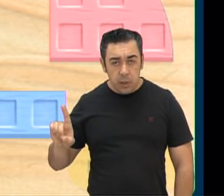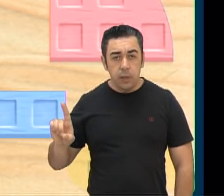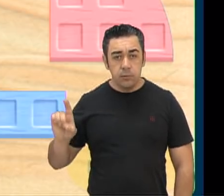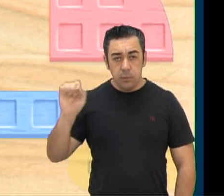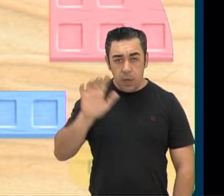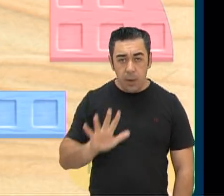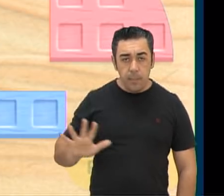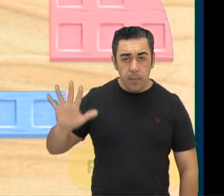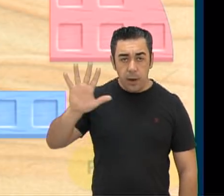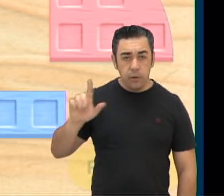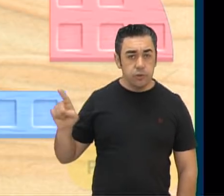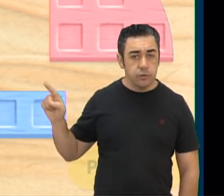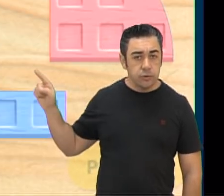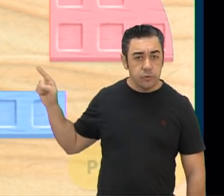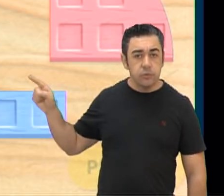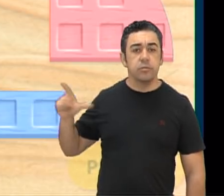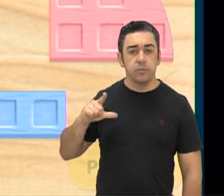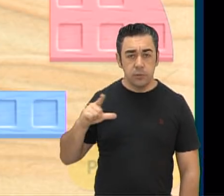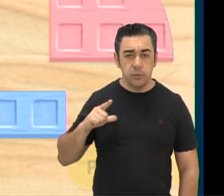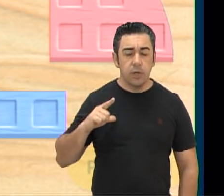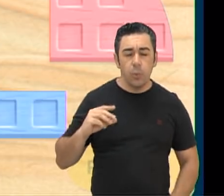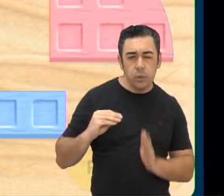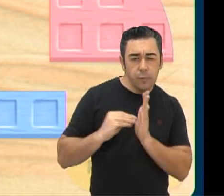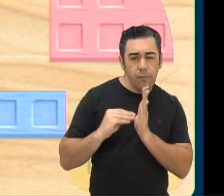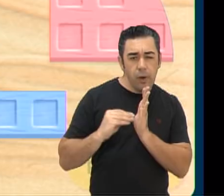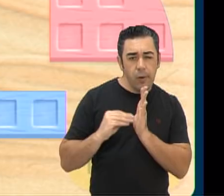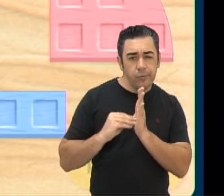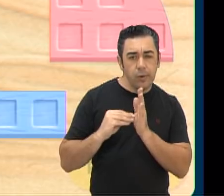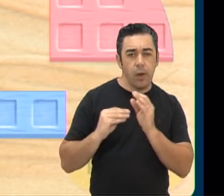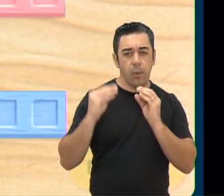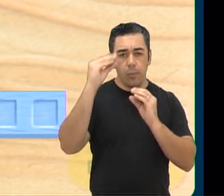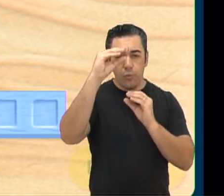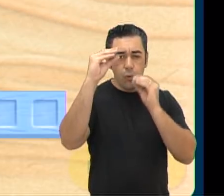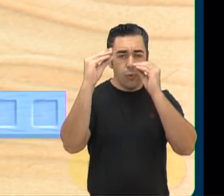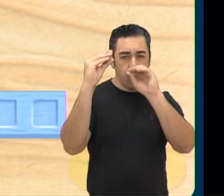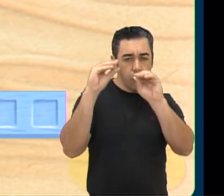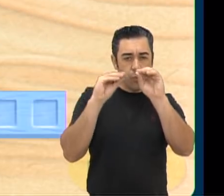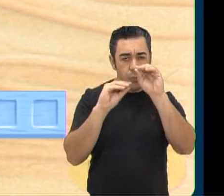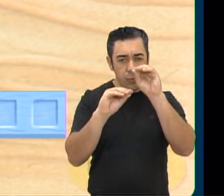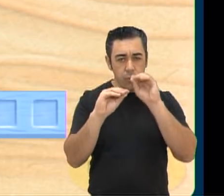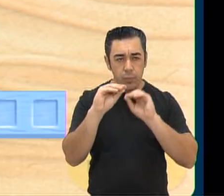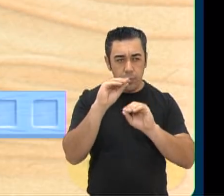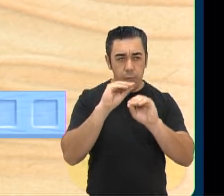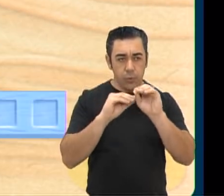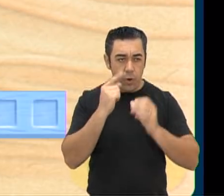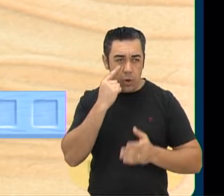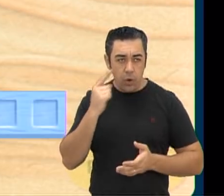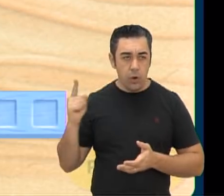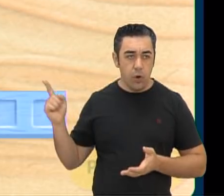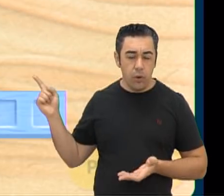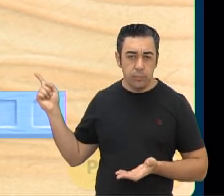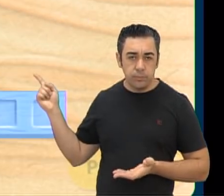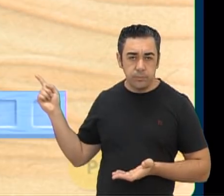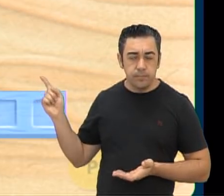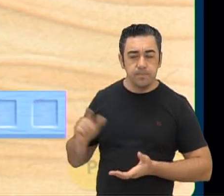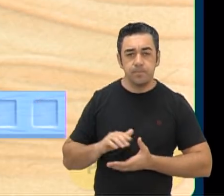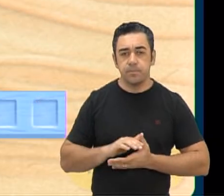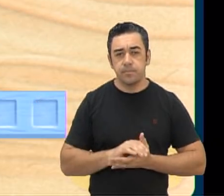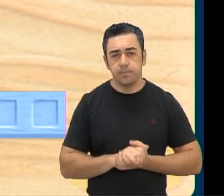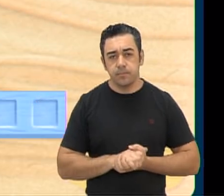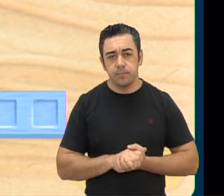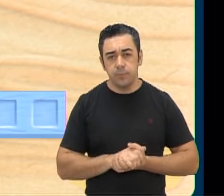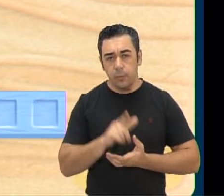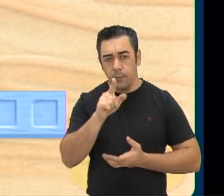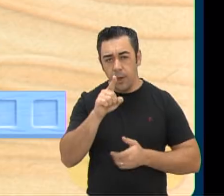que ele mostra, ele tem as peças para que você possa compor aquela primeira imagem. Então você vai montar